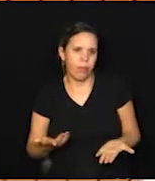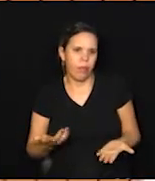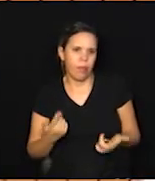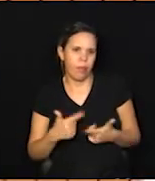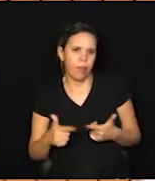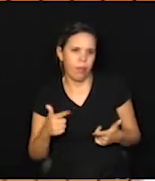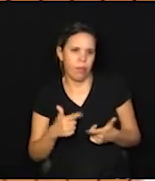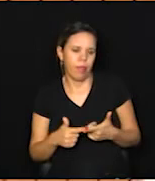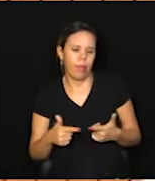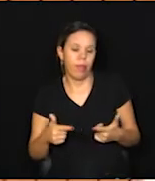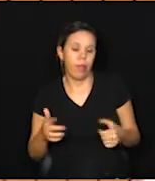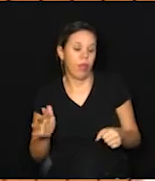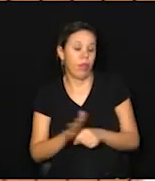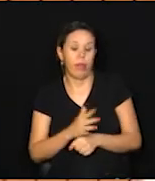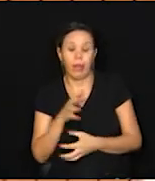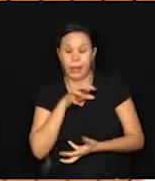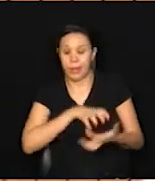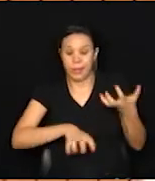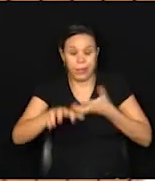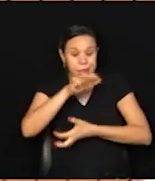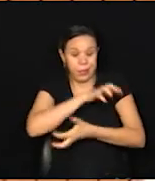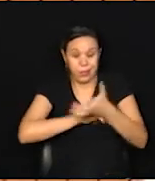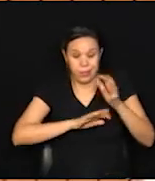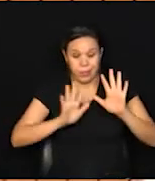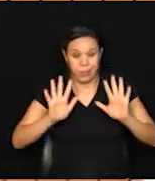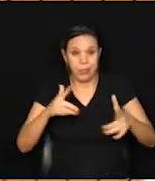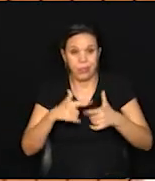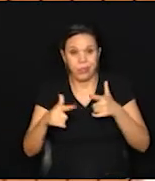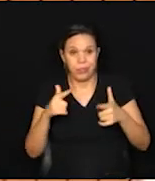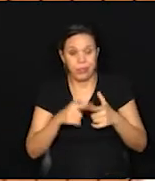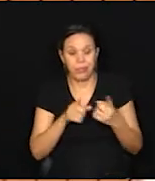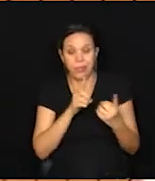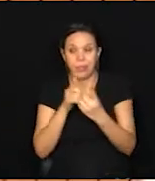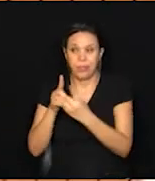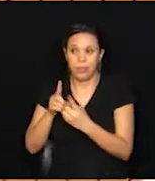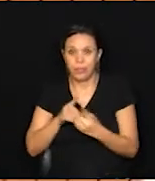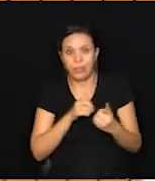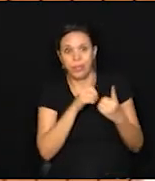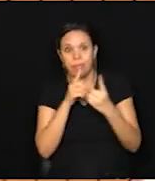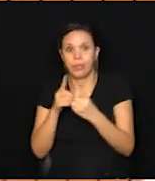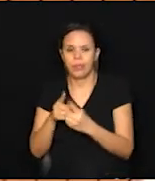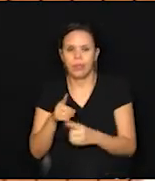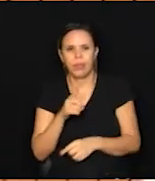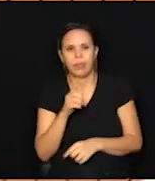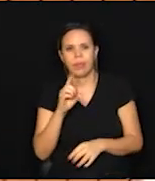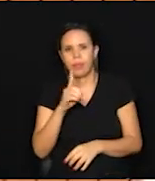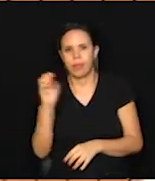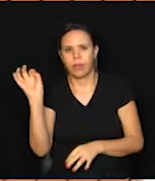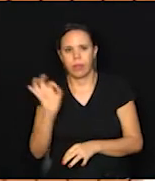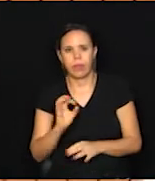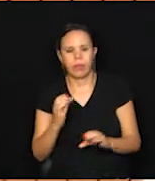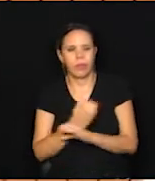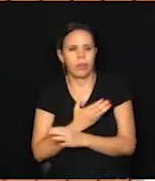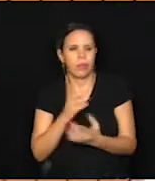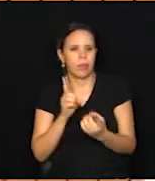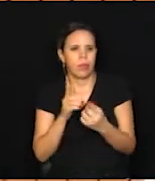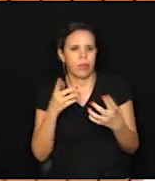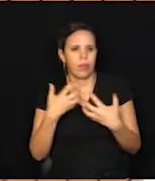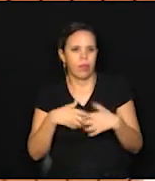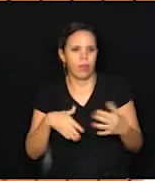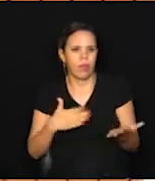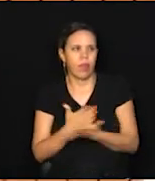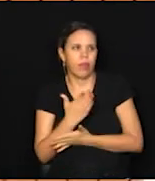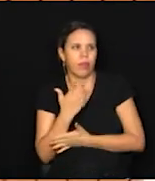um transtorno, né? Imagine um serviço que tem 100%, alguns postos têm 100%, né, de